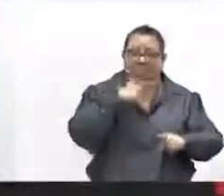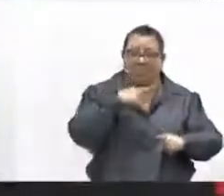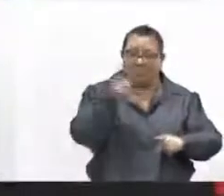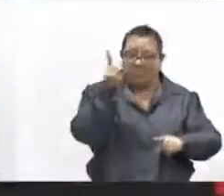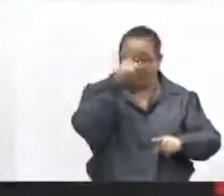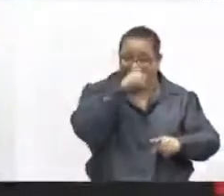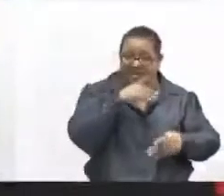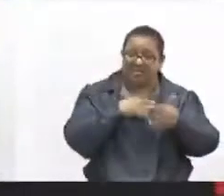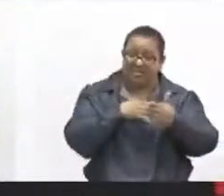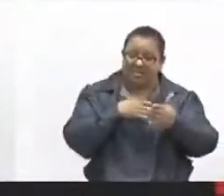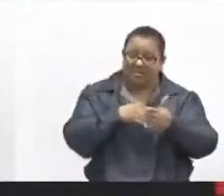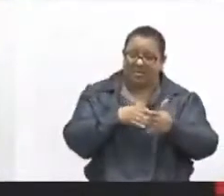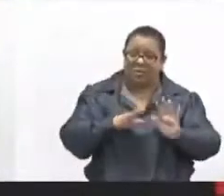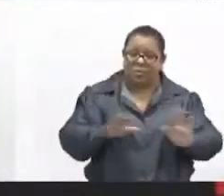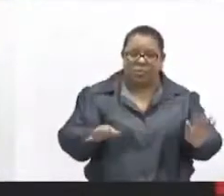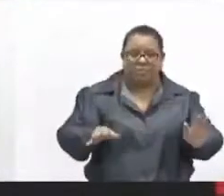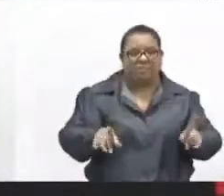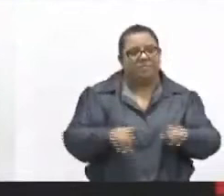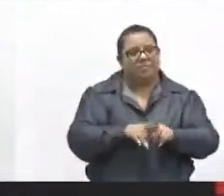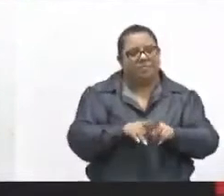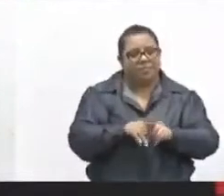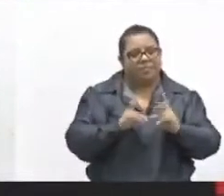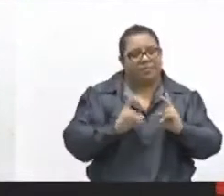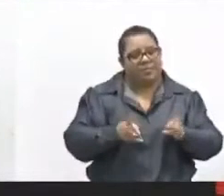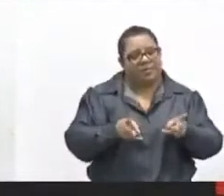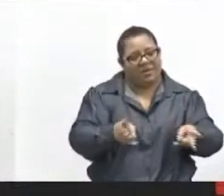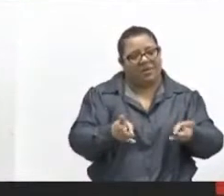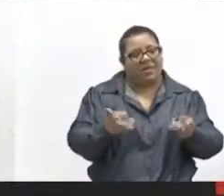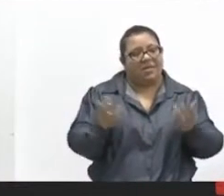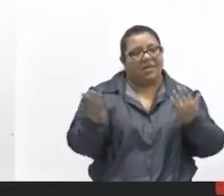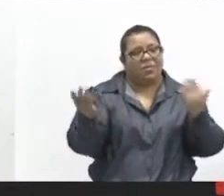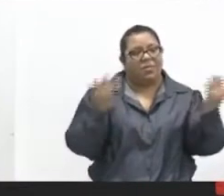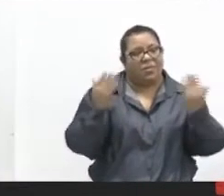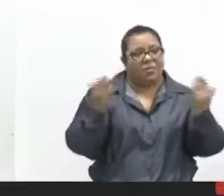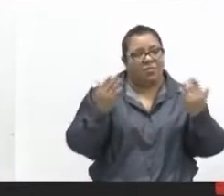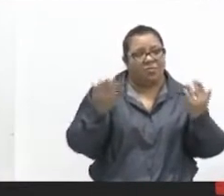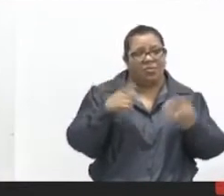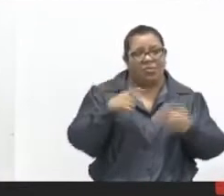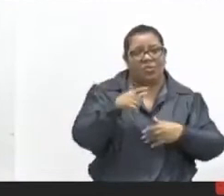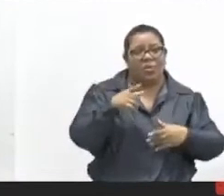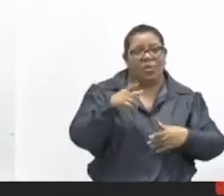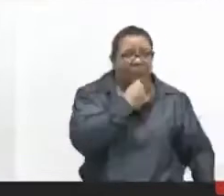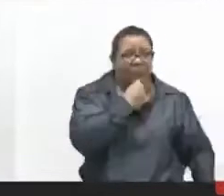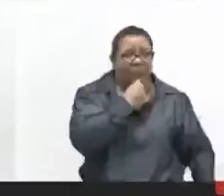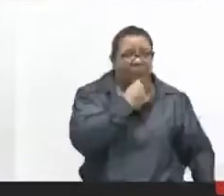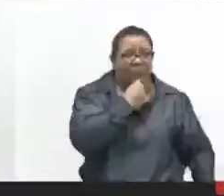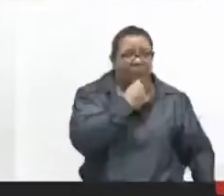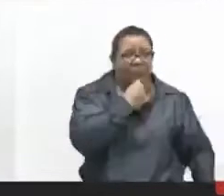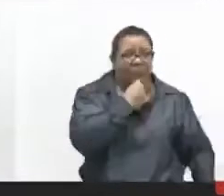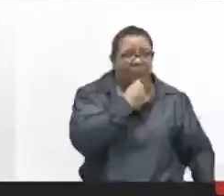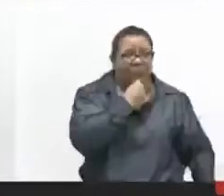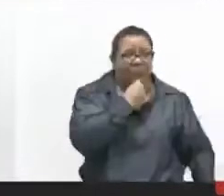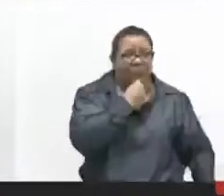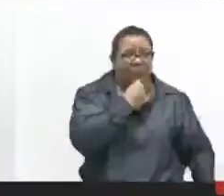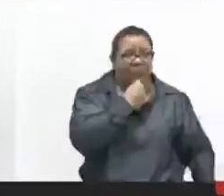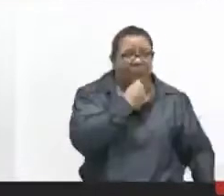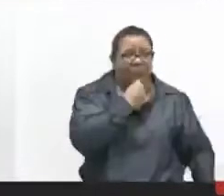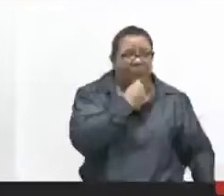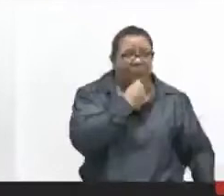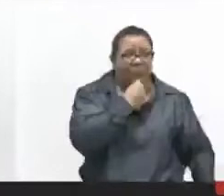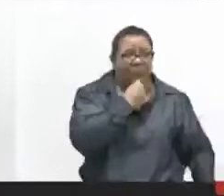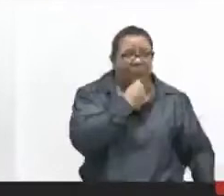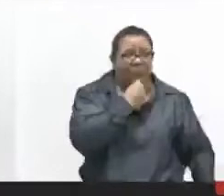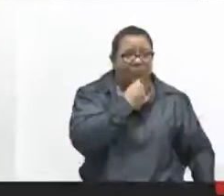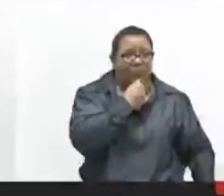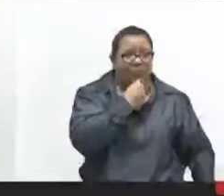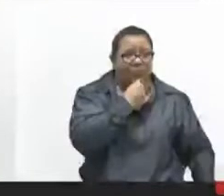nossos estudantes. E aí também segue os parâmetros do Plano Nacional de Assistência Estudantil, que é o PNAES, que infelizmente também eu acho que